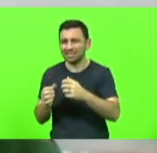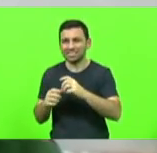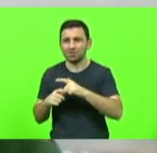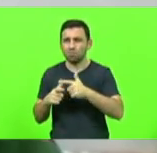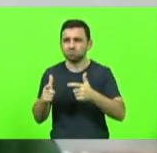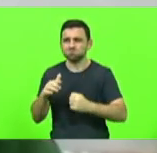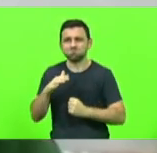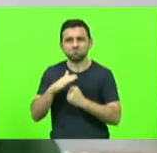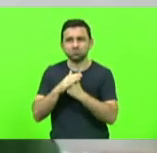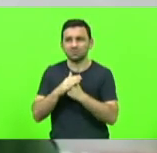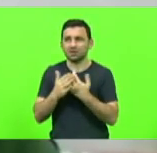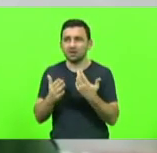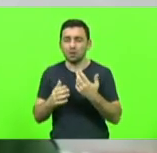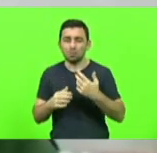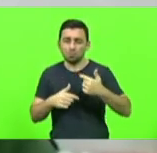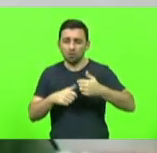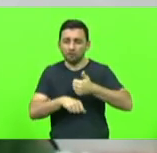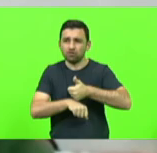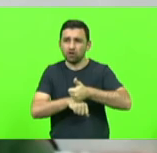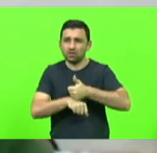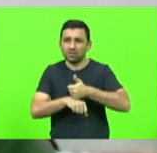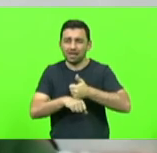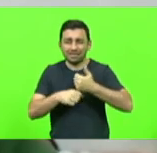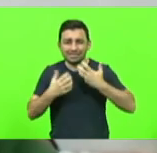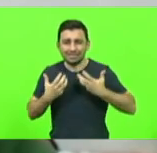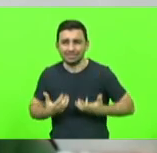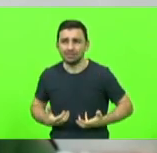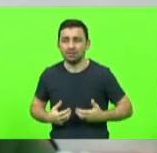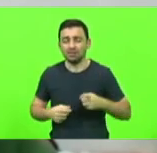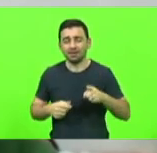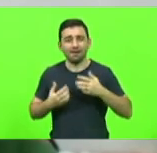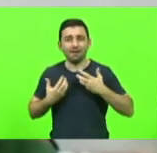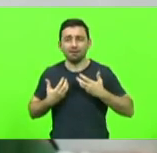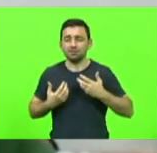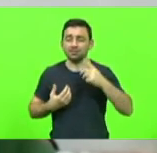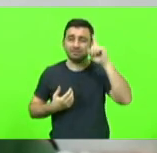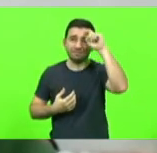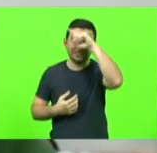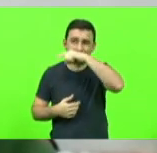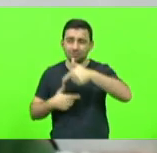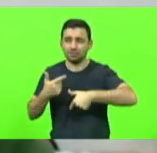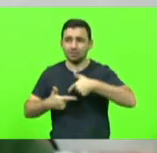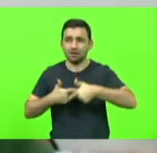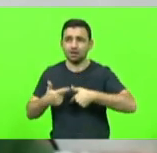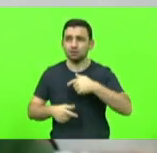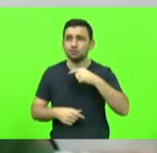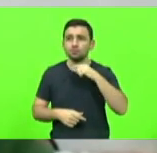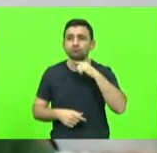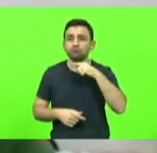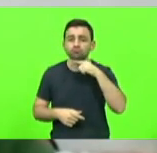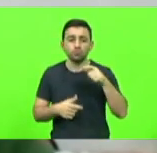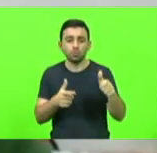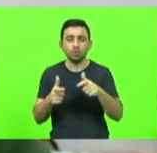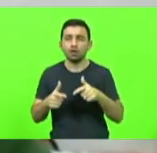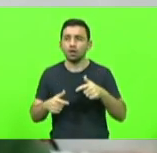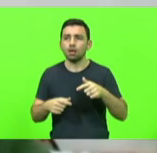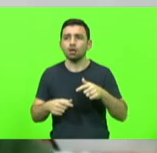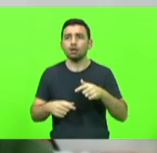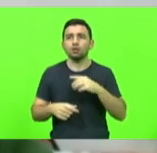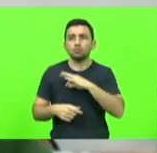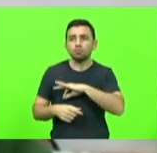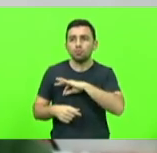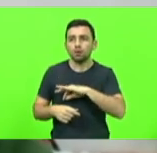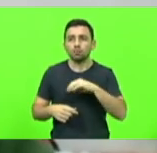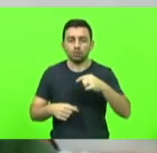engole o profissional e sua motivação em trabalhar. Não há espaços remunerados para discussão de casos entre